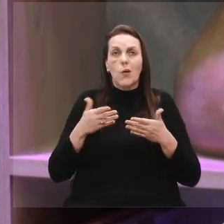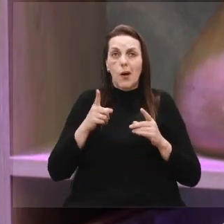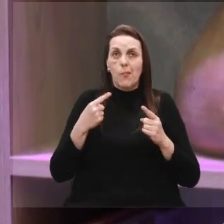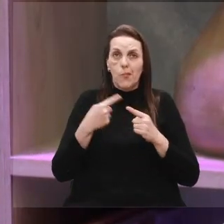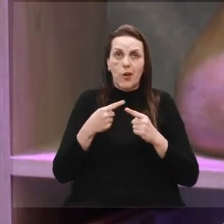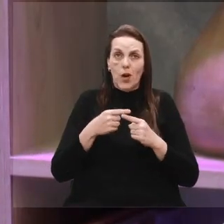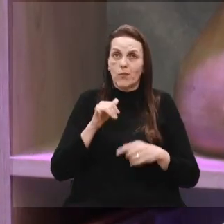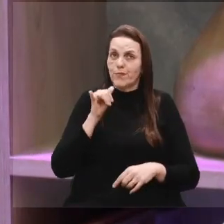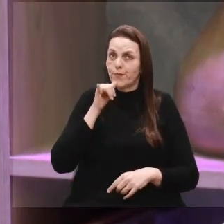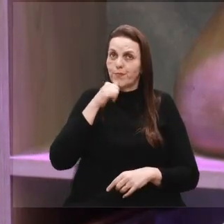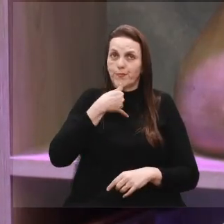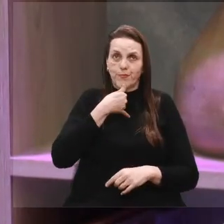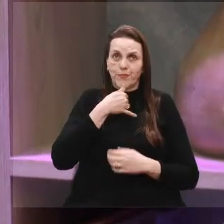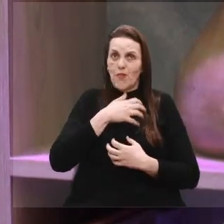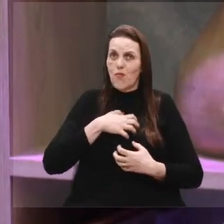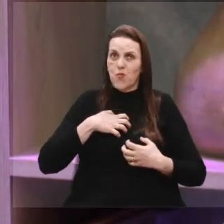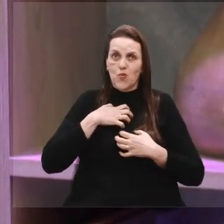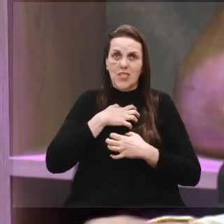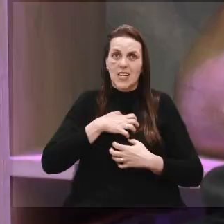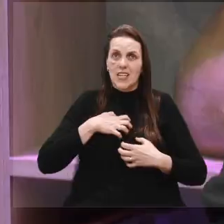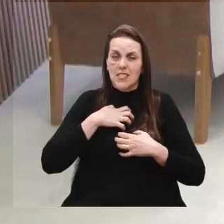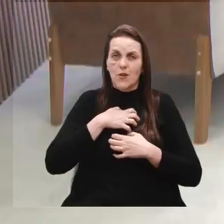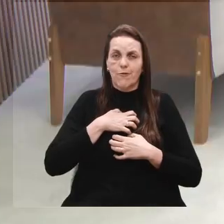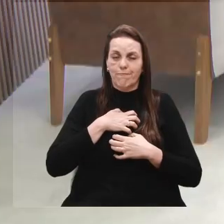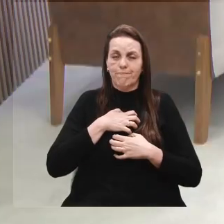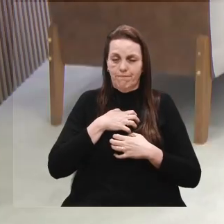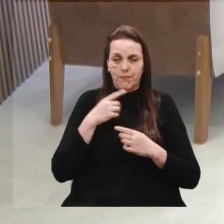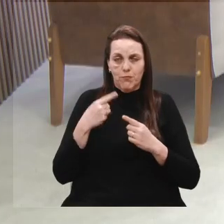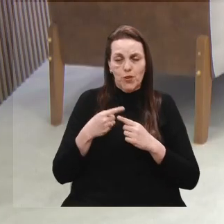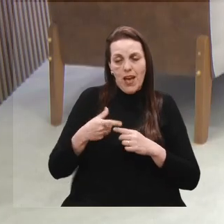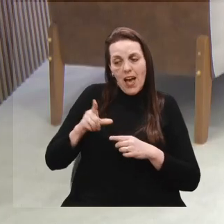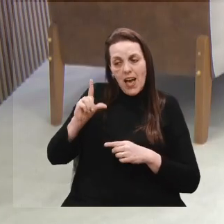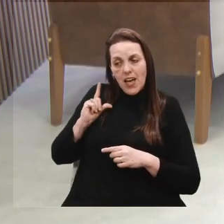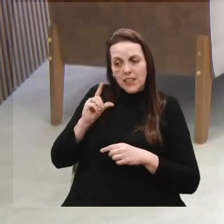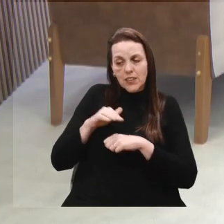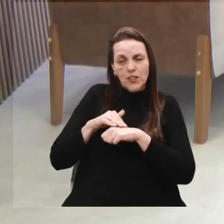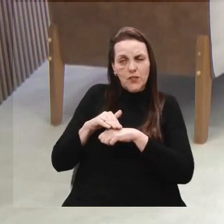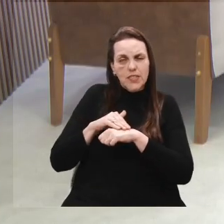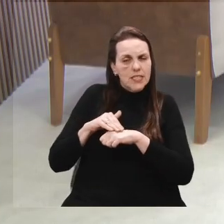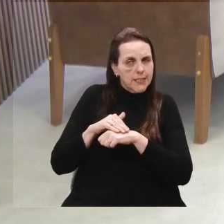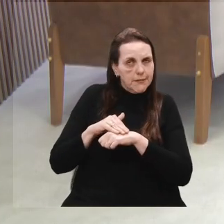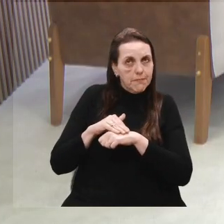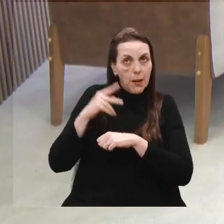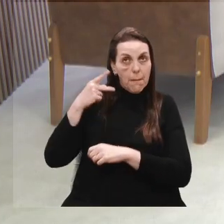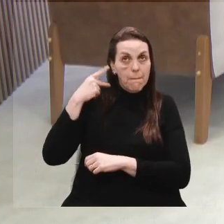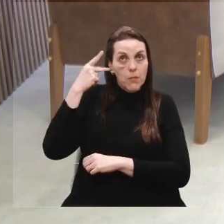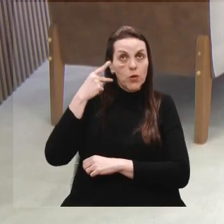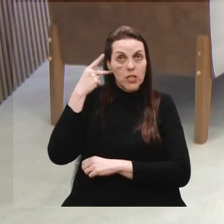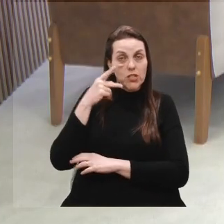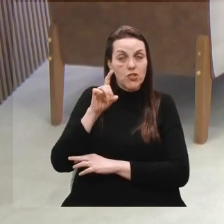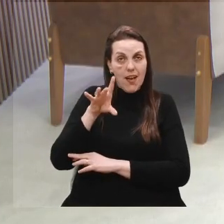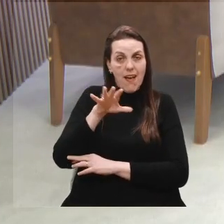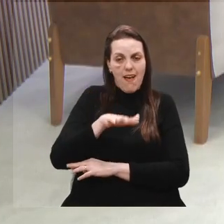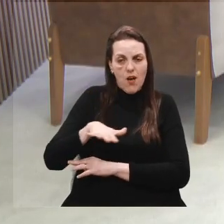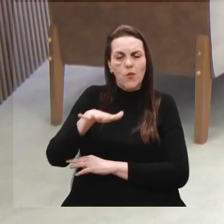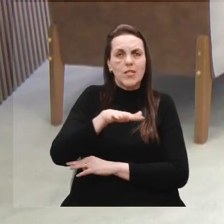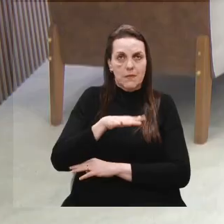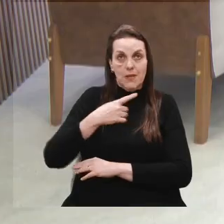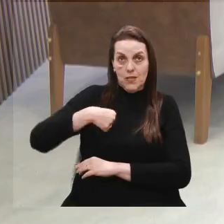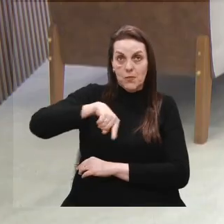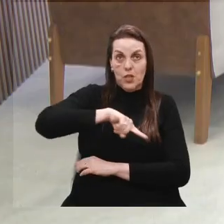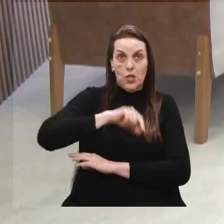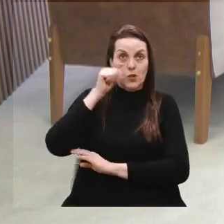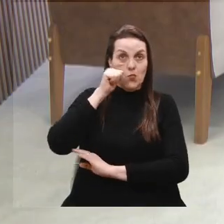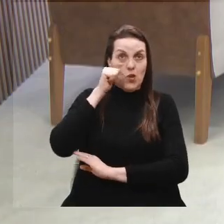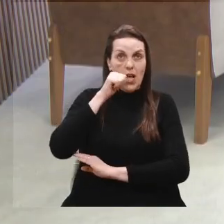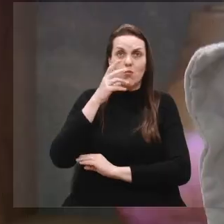de uma decepção, de uma frustração, que era o que a gente estava comentando antes. A política, por si só, ela é um espaço para